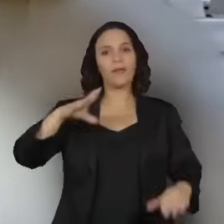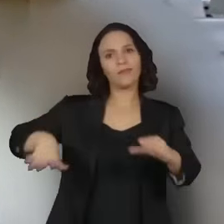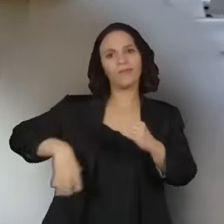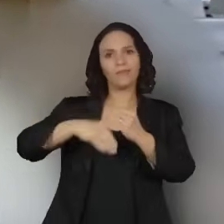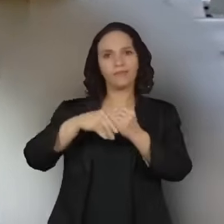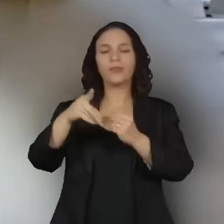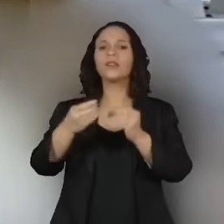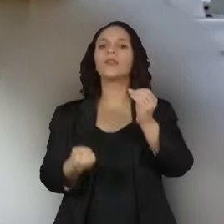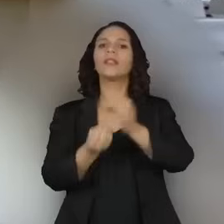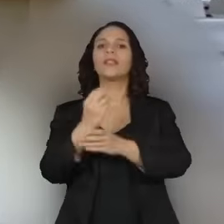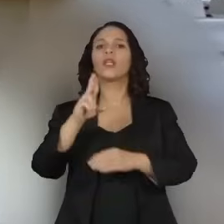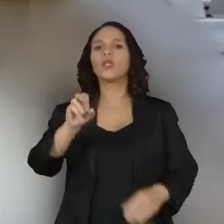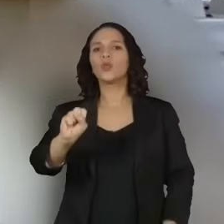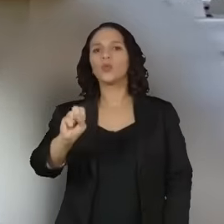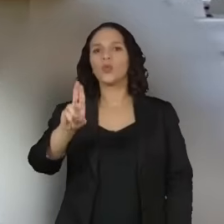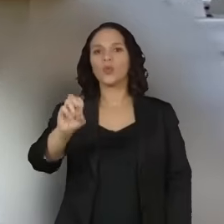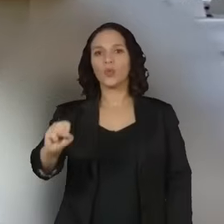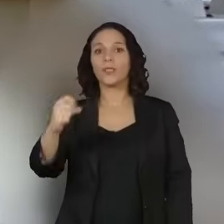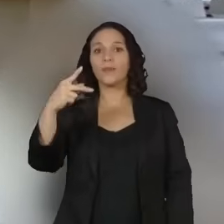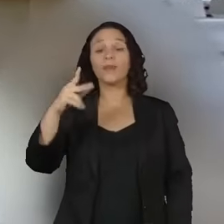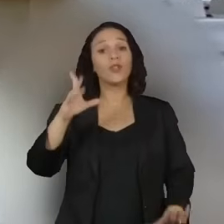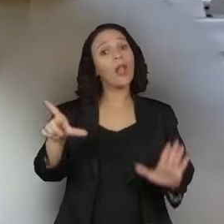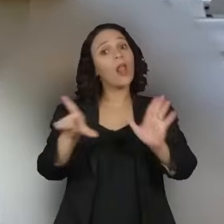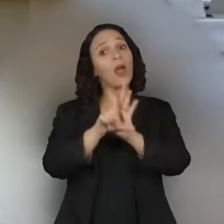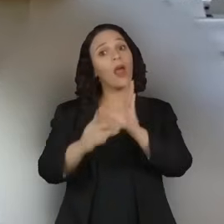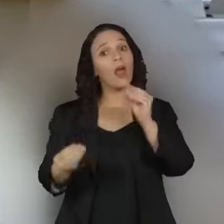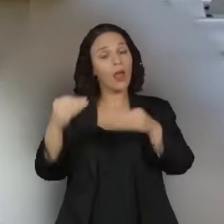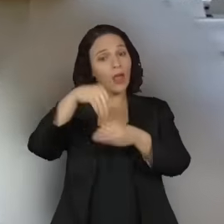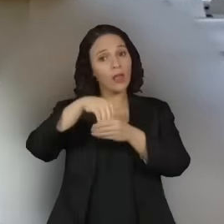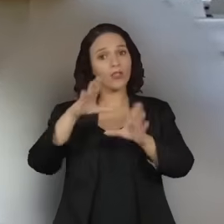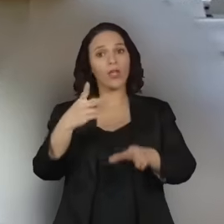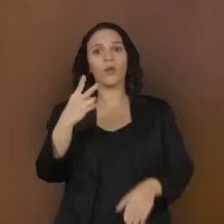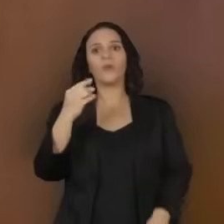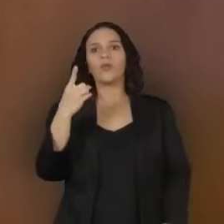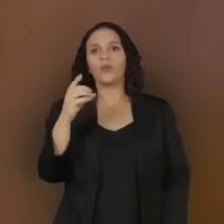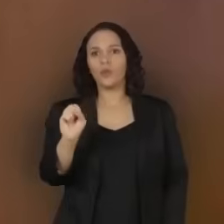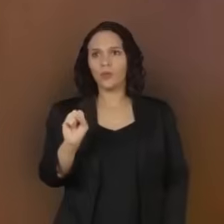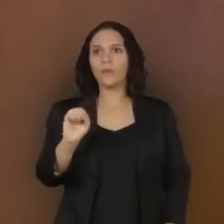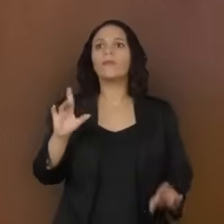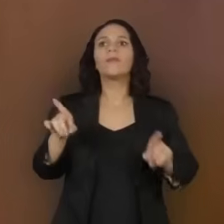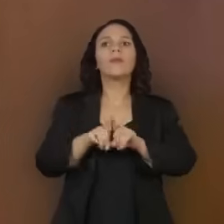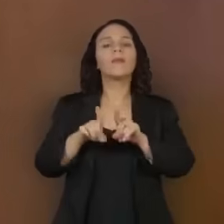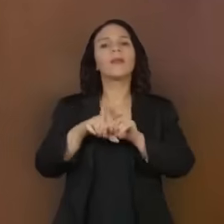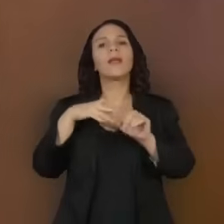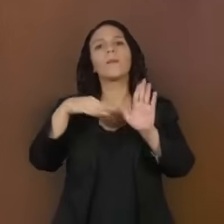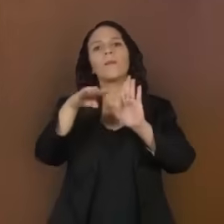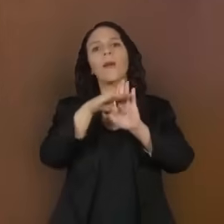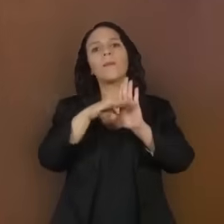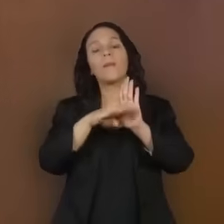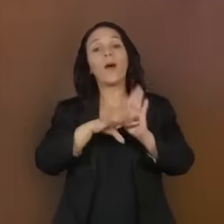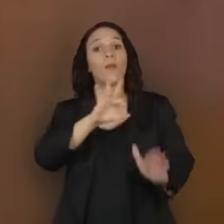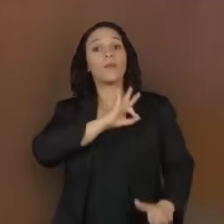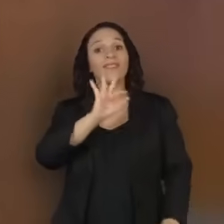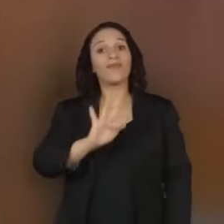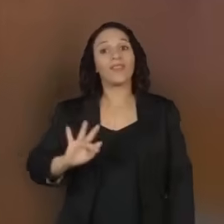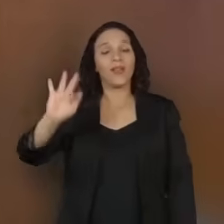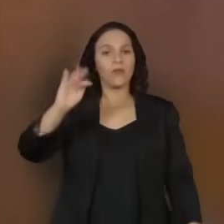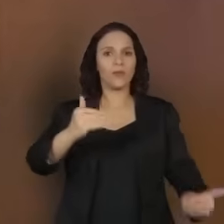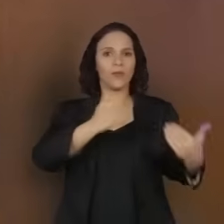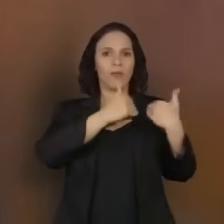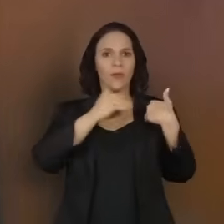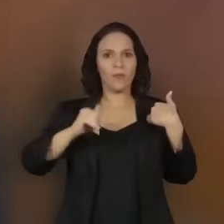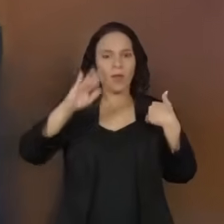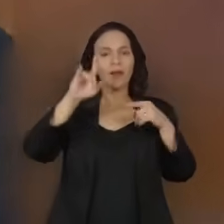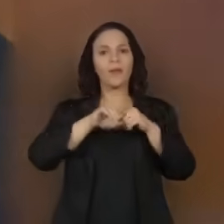do SUSP, que já está na lei desde 2018, e ainda amplia as atribuições da Polícia Federal e da